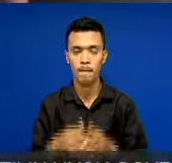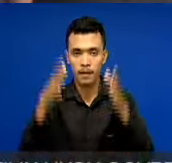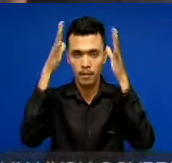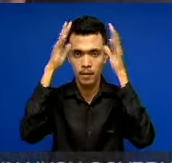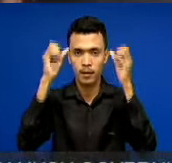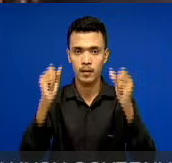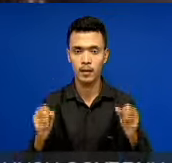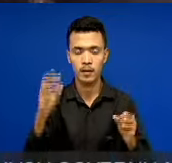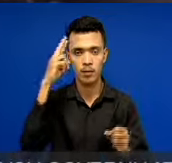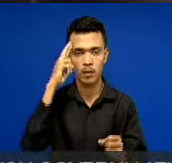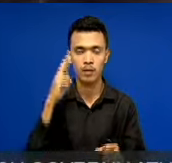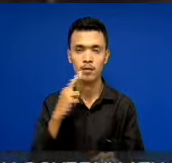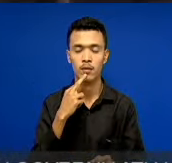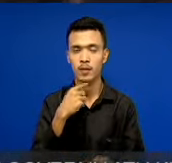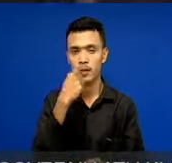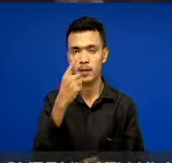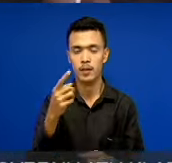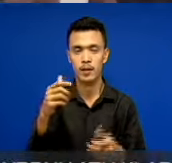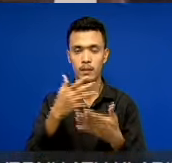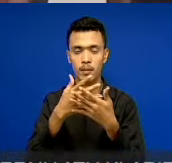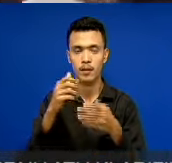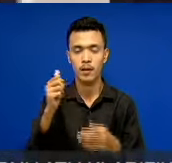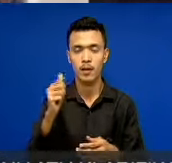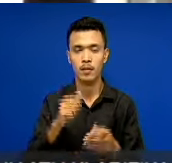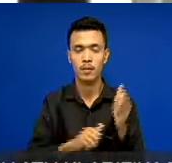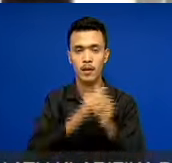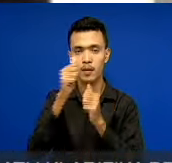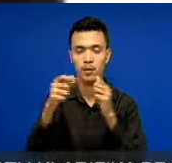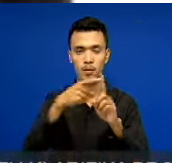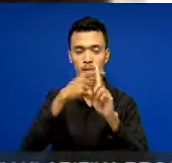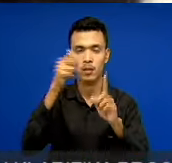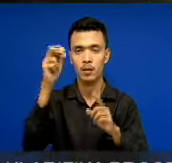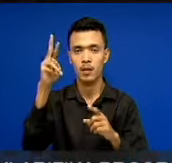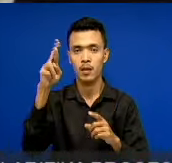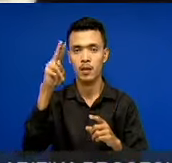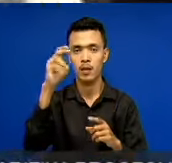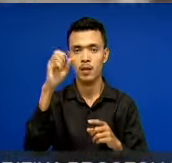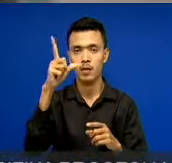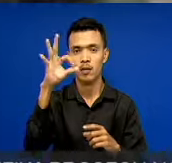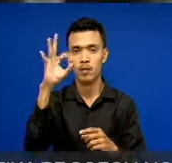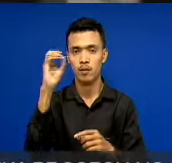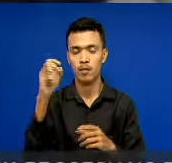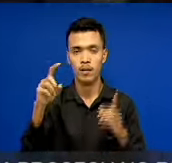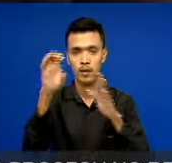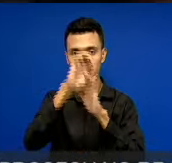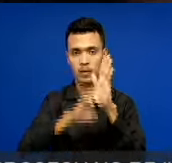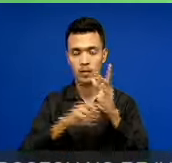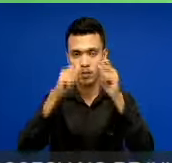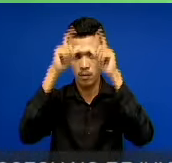Presidente da República José Ramos Horta Teten, Azilu Polítiku nebe hato hussi Arnolfo Teves er ba Estado Timor-Leste la Priense